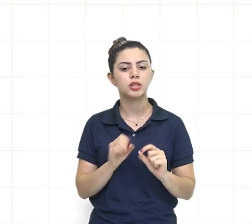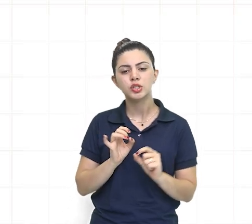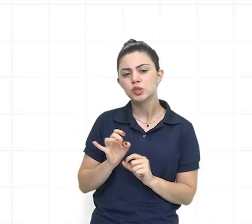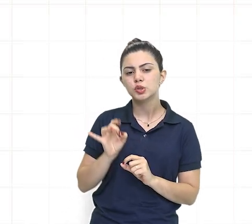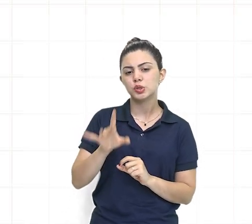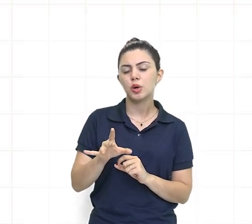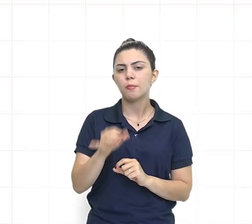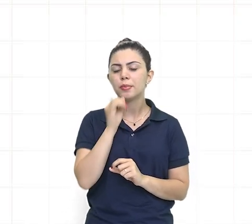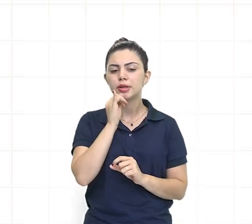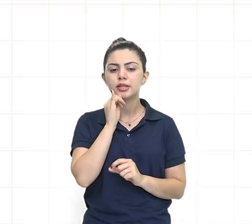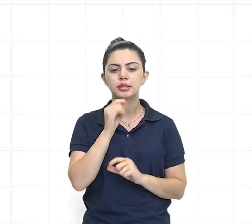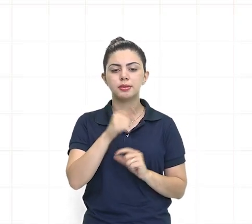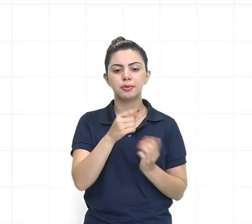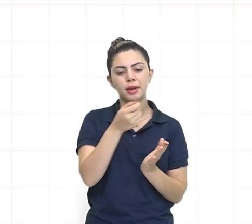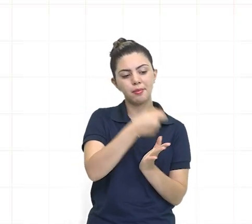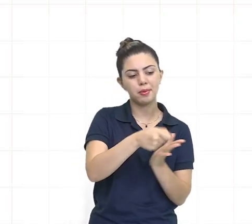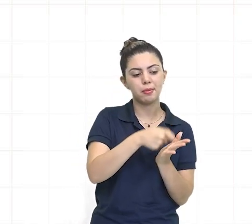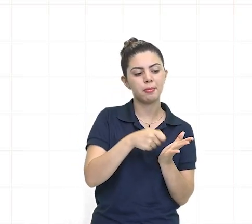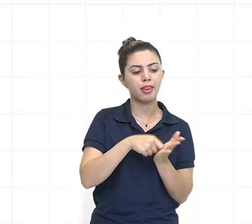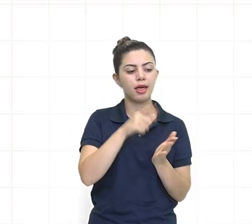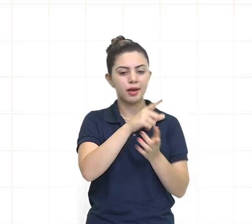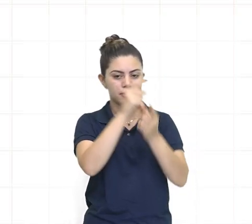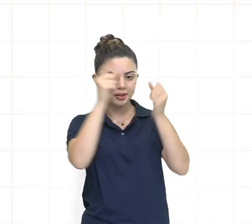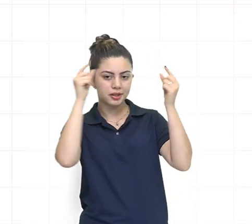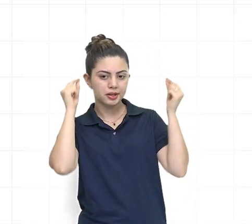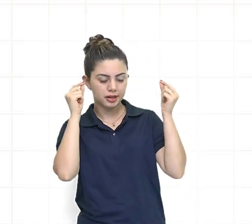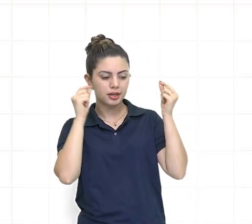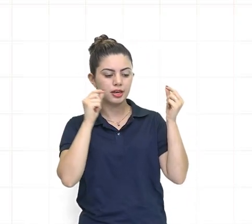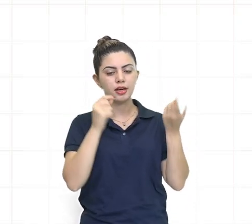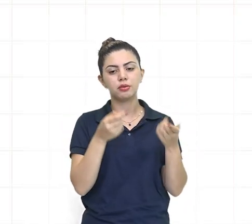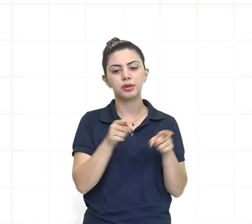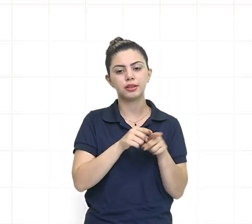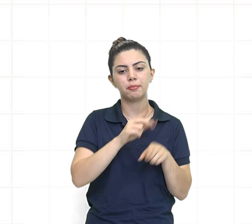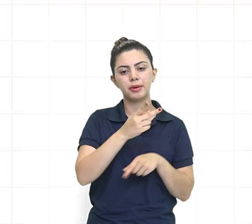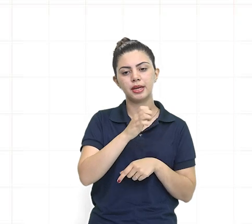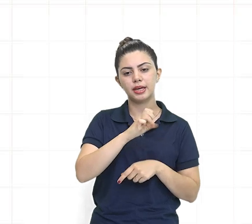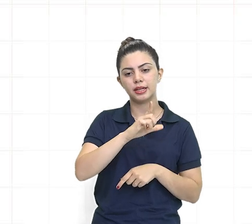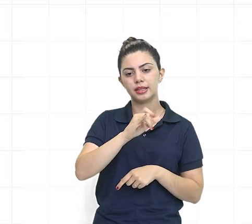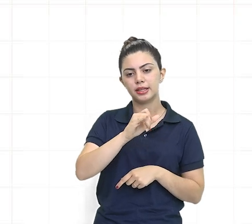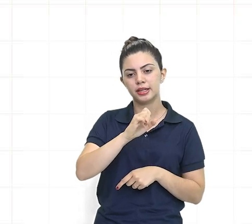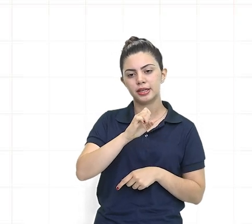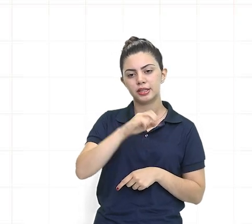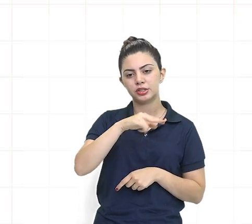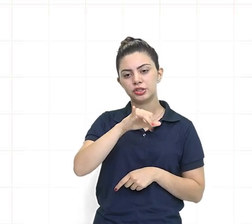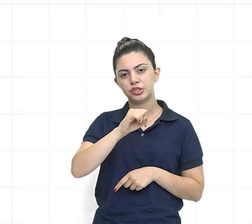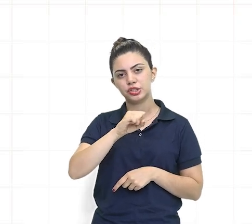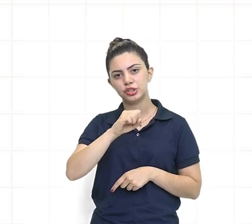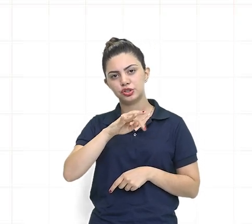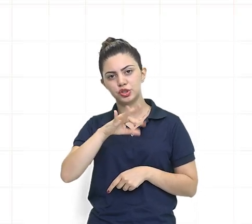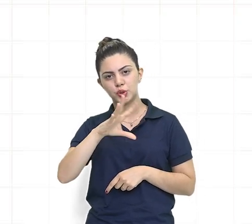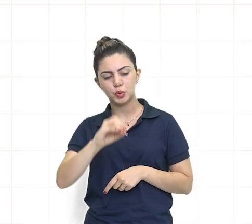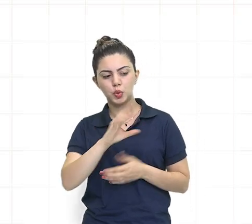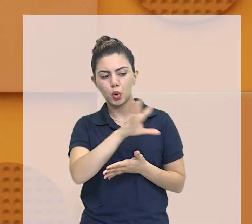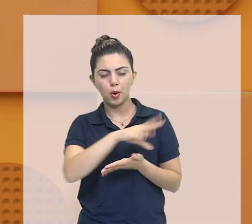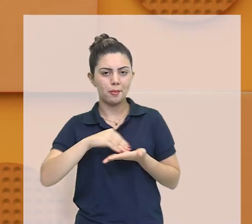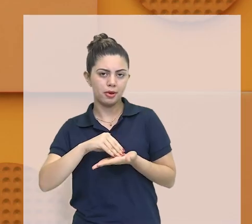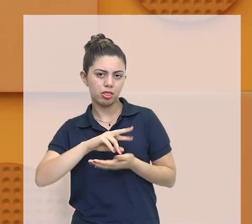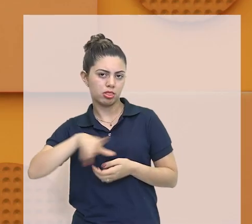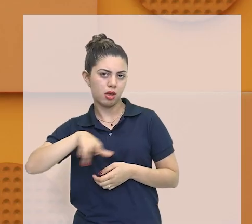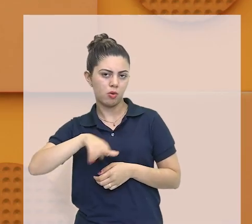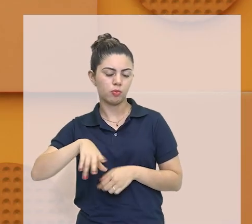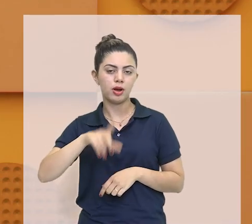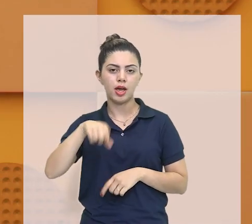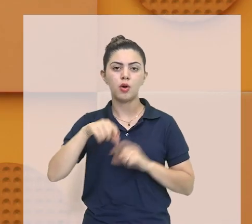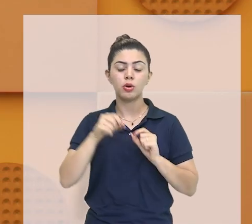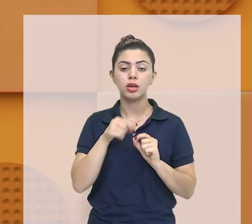uma simples cópia dos modelos grego e helenístico. Então, observem que é a fusão, então, de